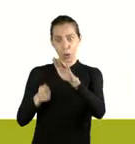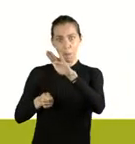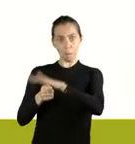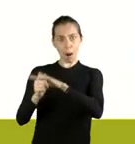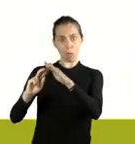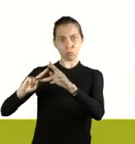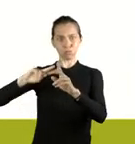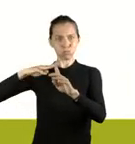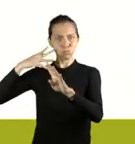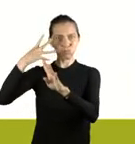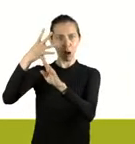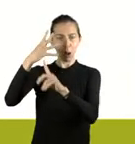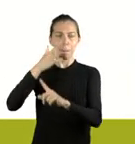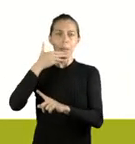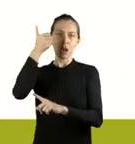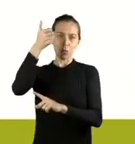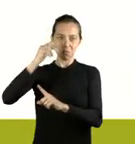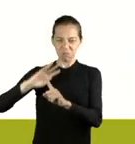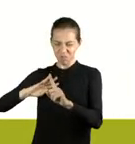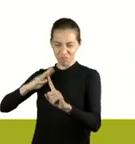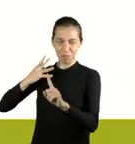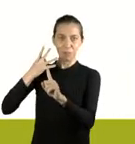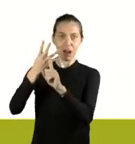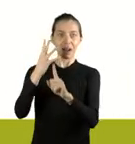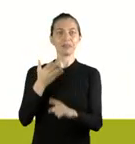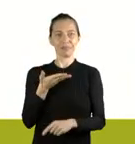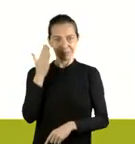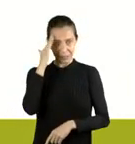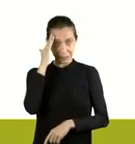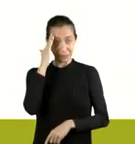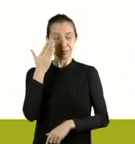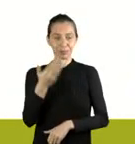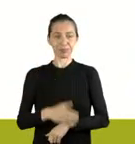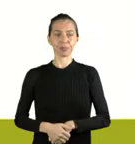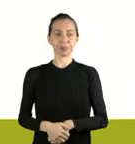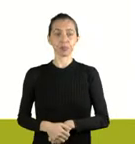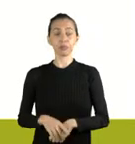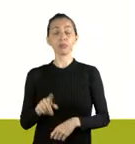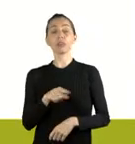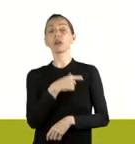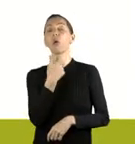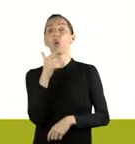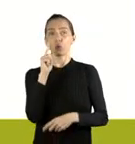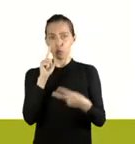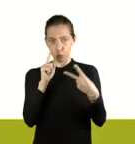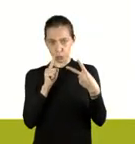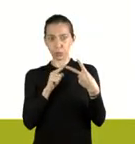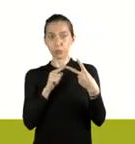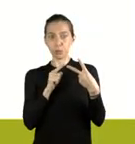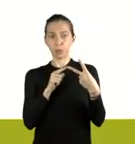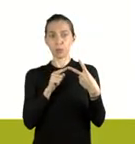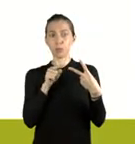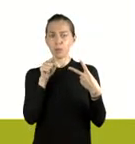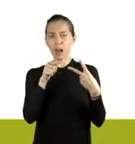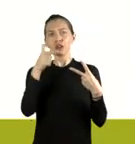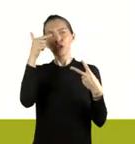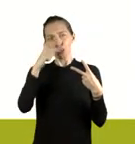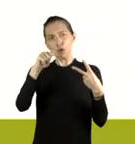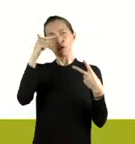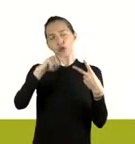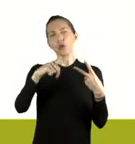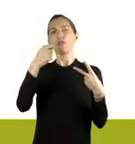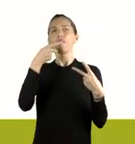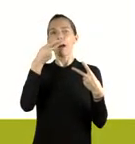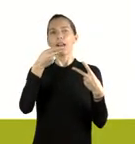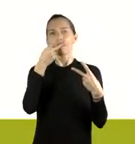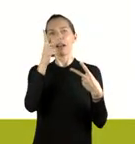alcance um valor bem mais interessante do que hoje, né? Segundo, isso aqui é repetitivo, mas é